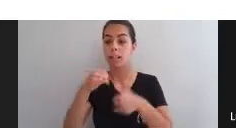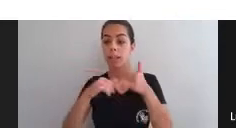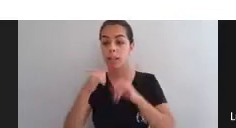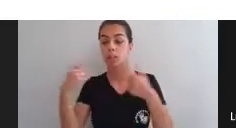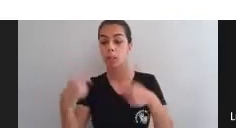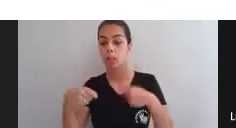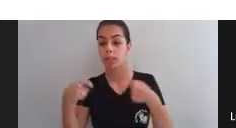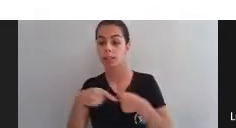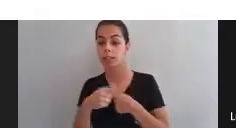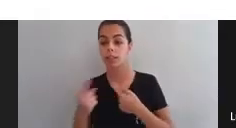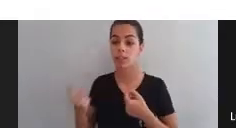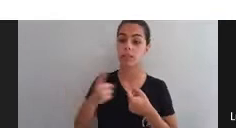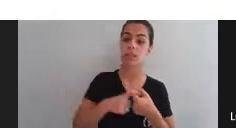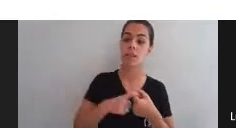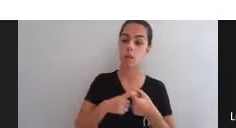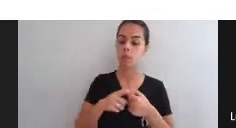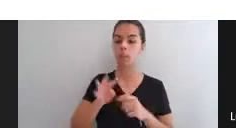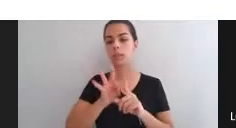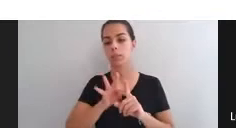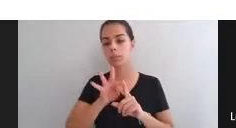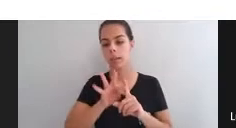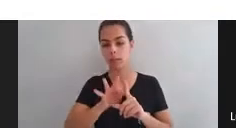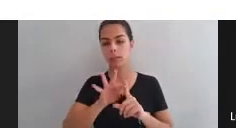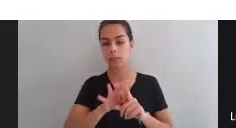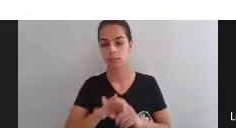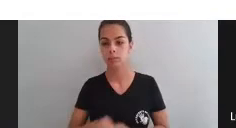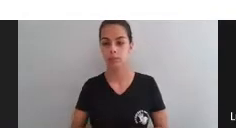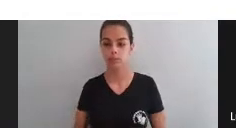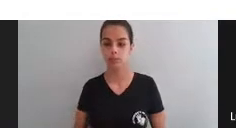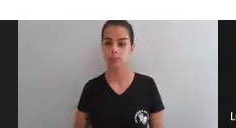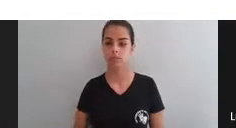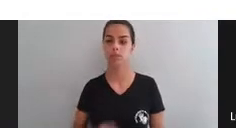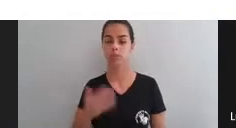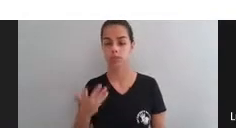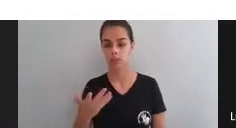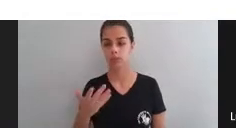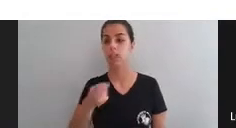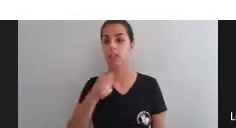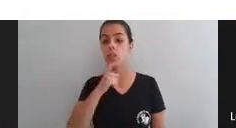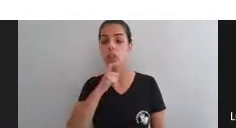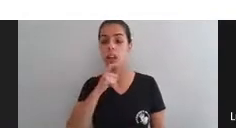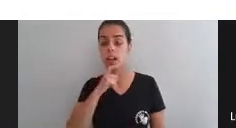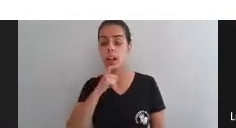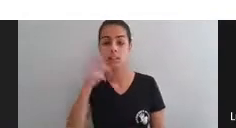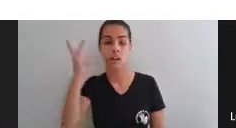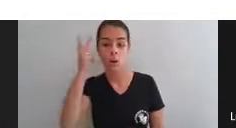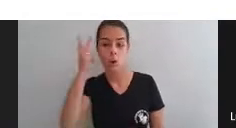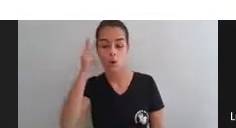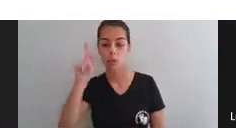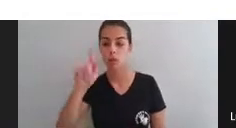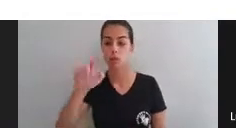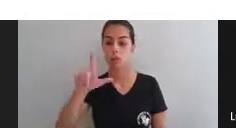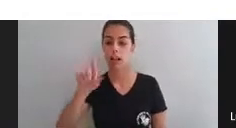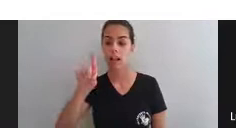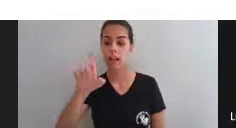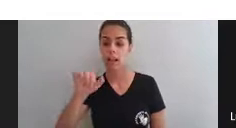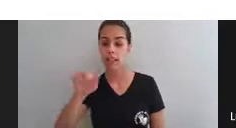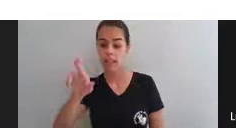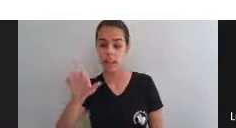para aquela temperatura. E, bem, a geladeira, visto que a diferença de